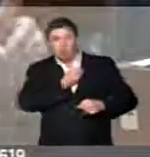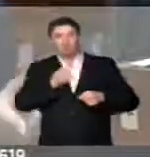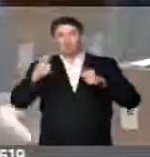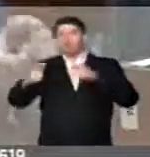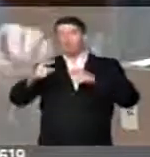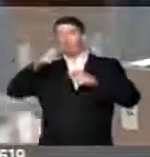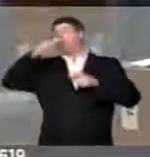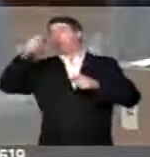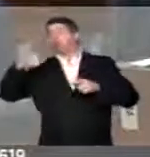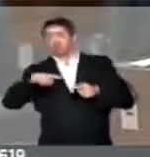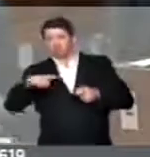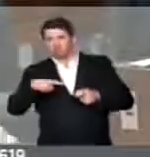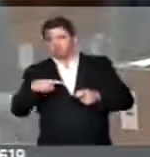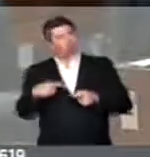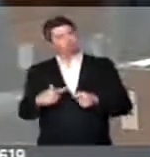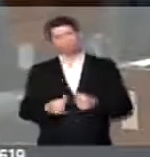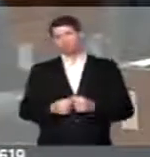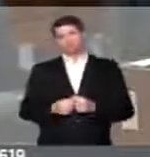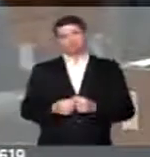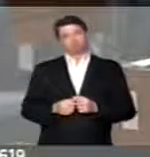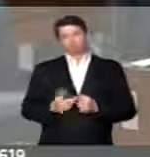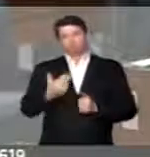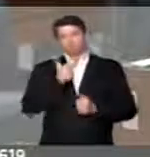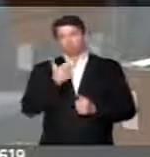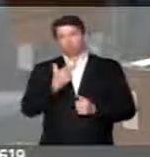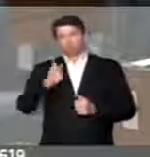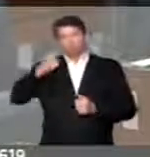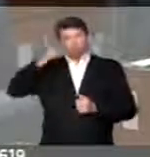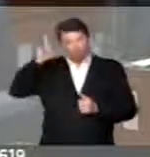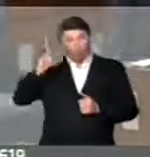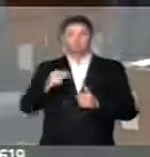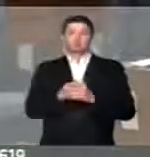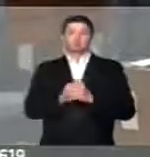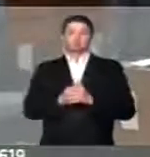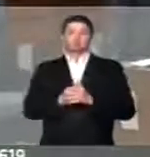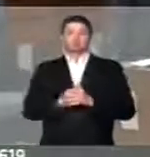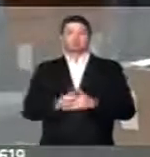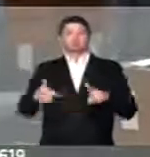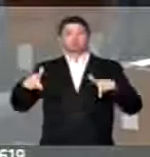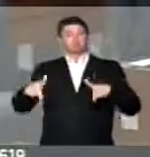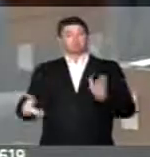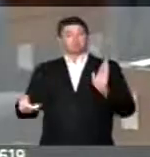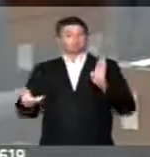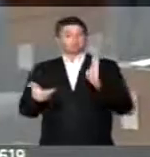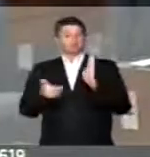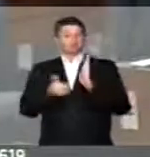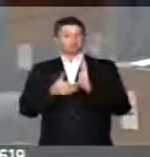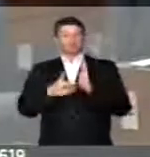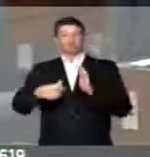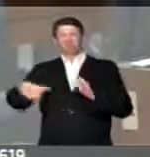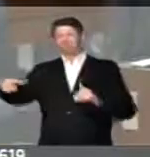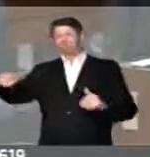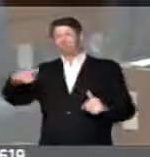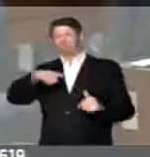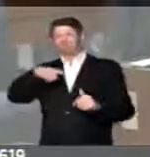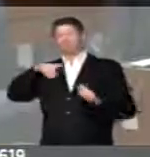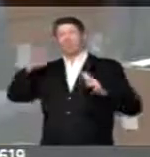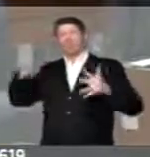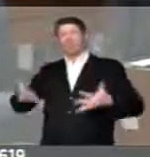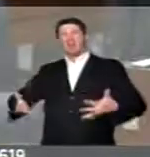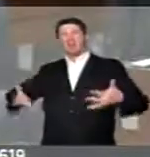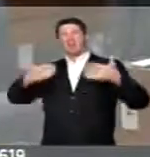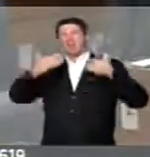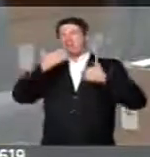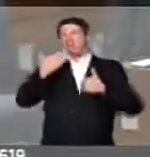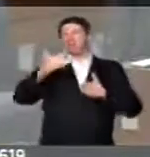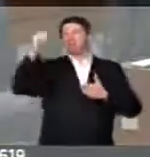para soberba e arrogância. E agora, ontem, essa casa deu uma das maiores alegrias do